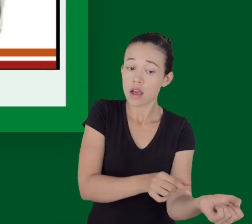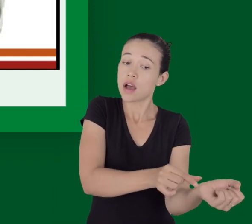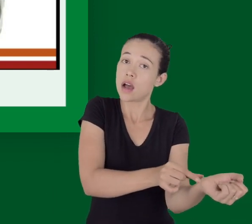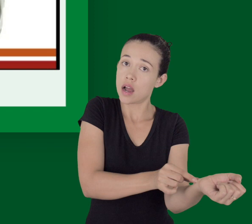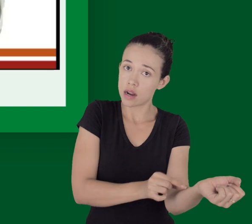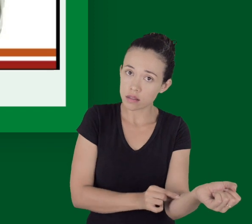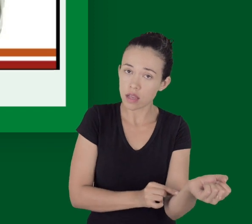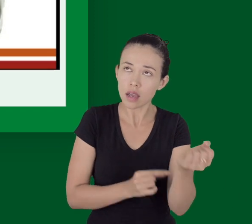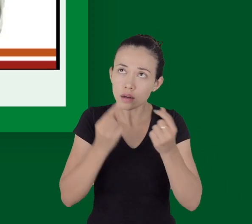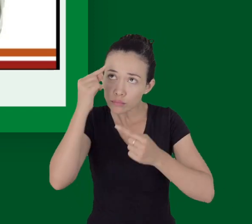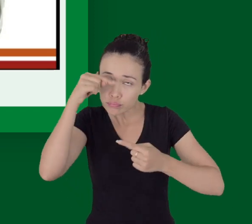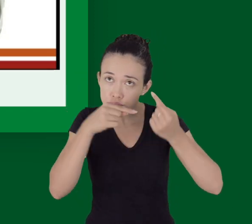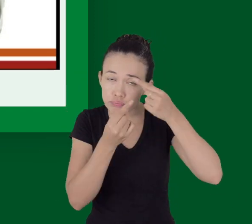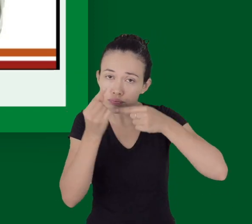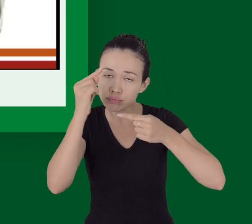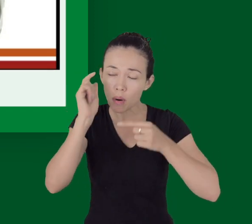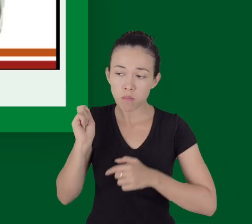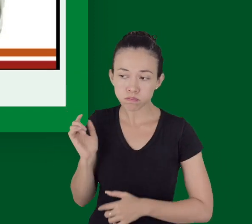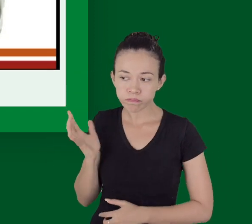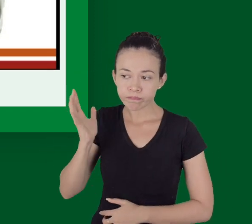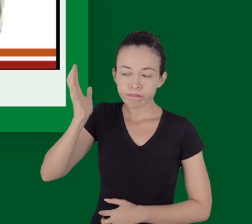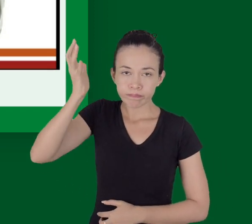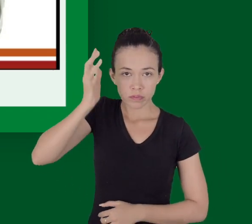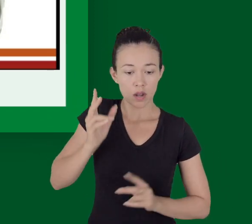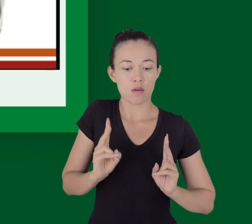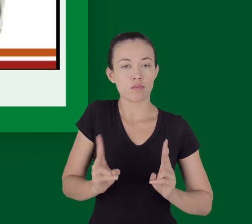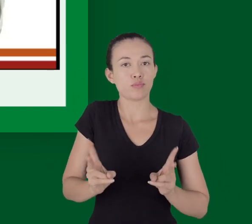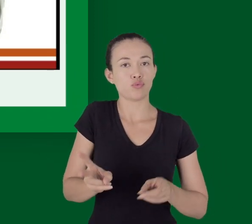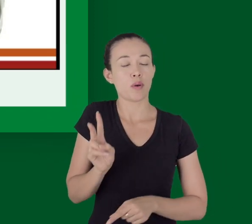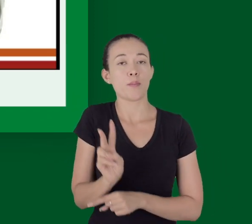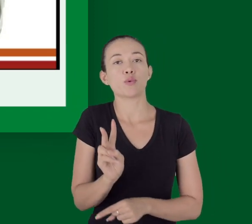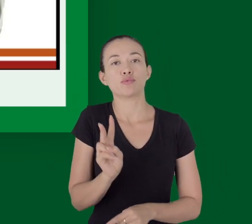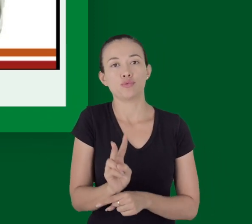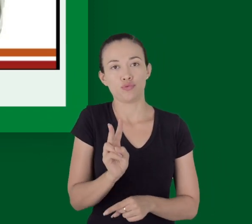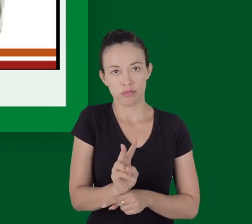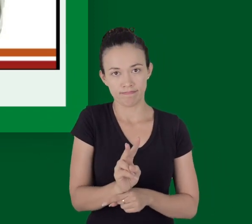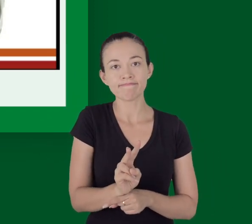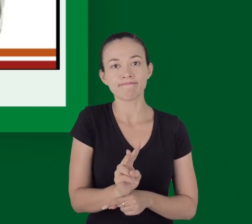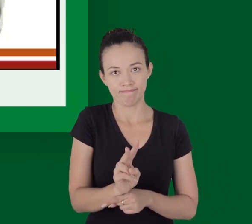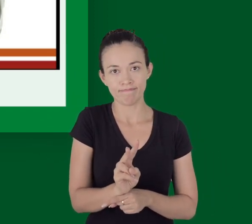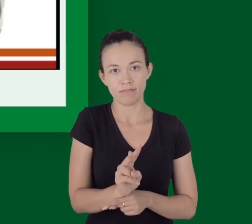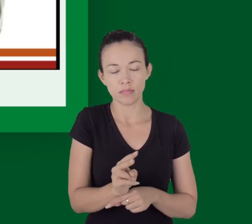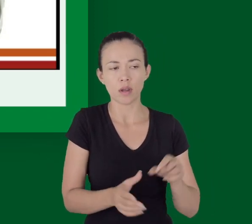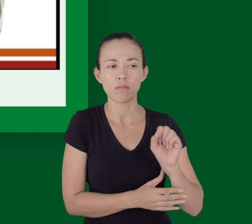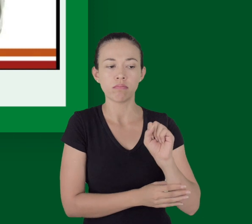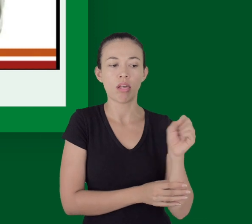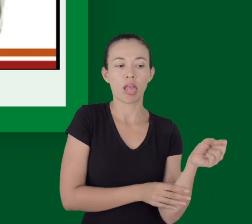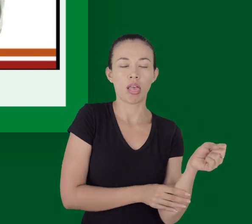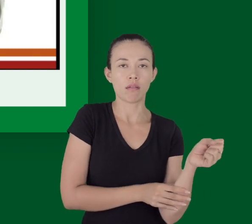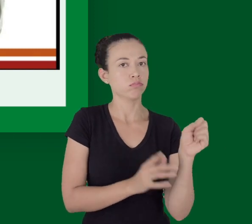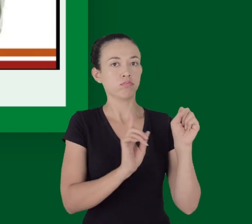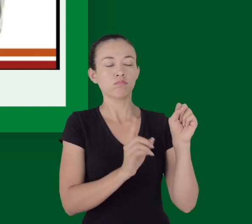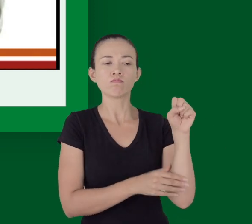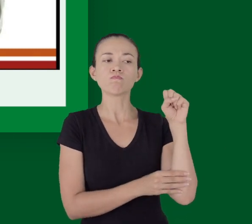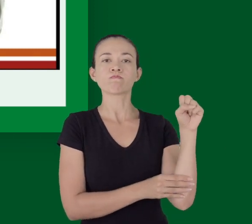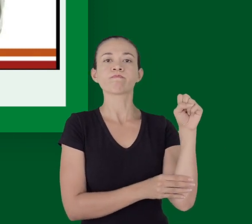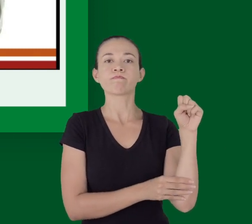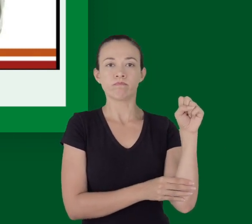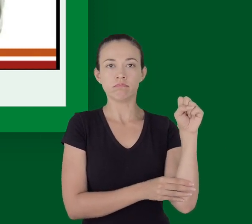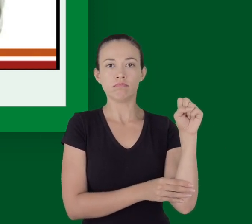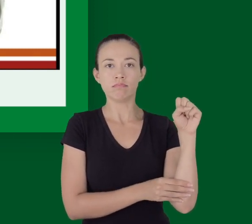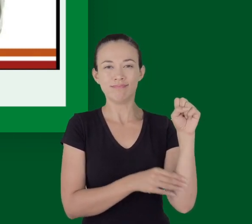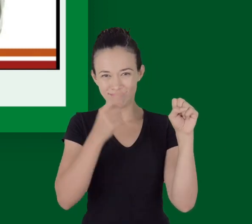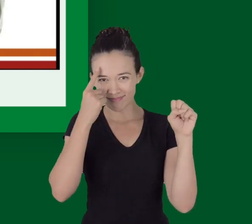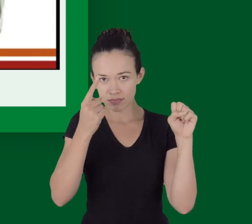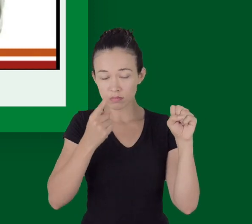permitir que esse paciente ele seja conduzido com cabeça balançando, com cabeça desalinhada, com cabeça fletida, e eu estou